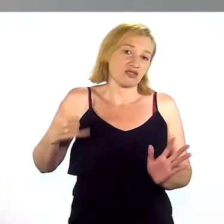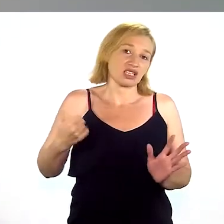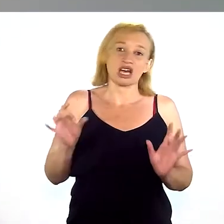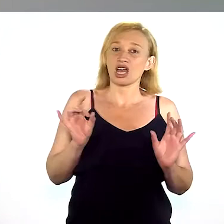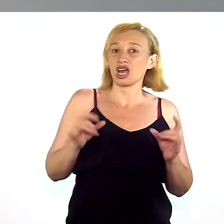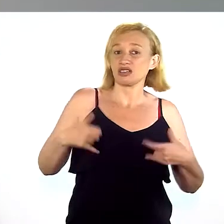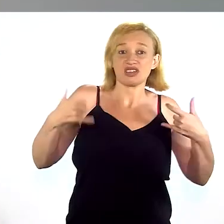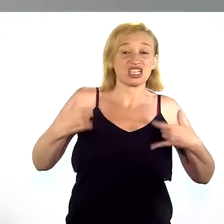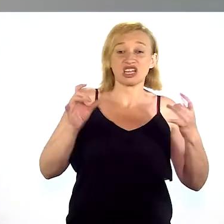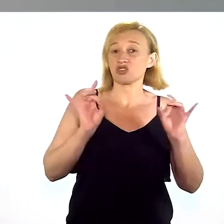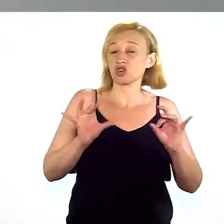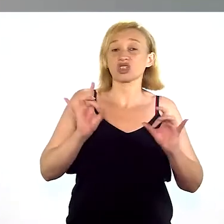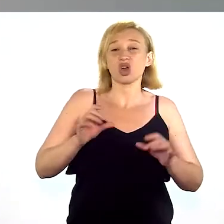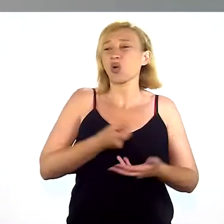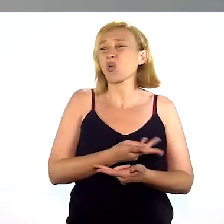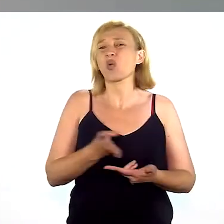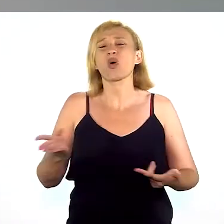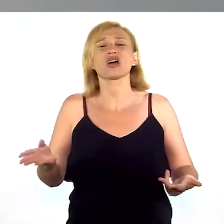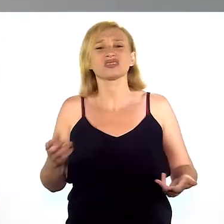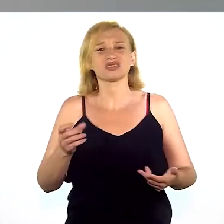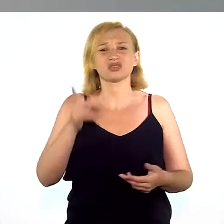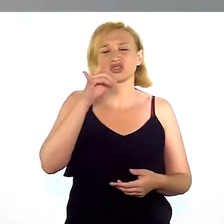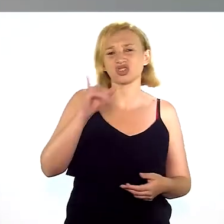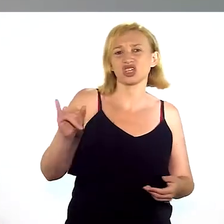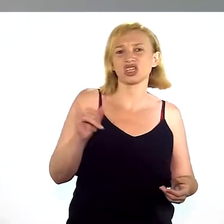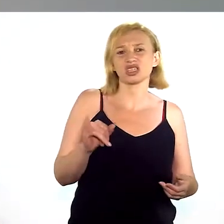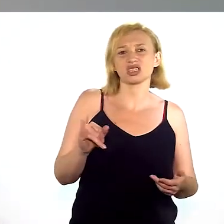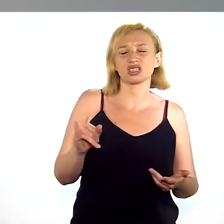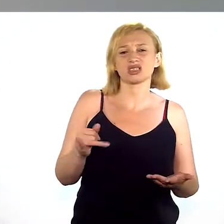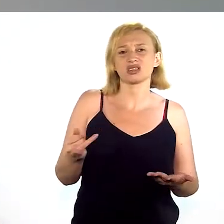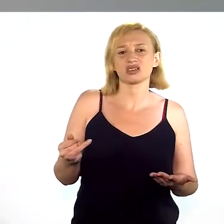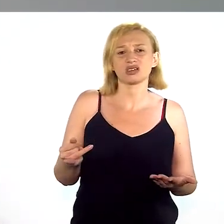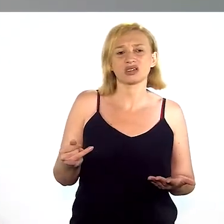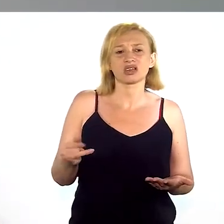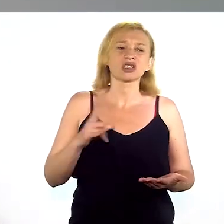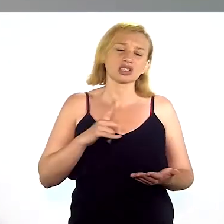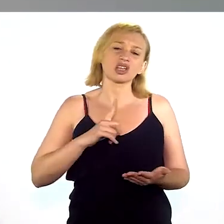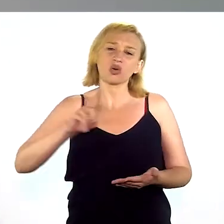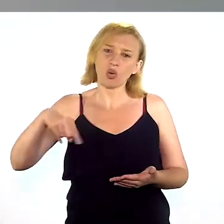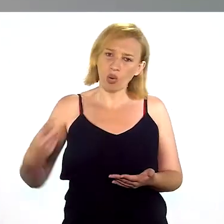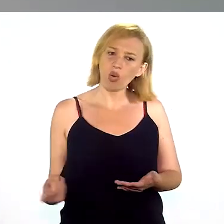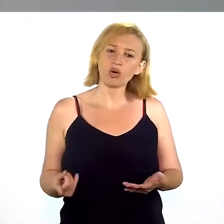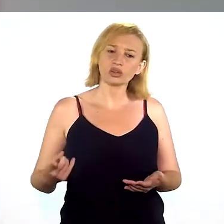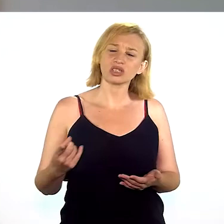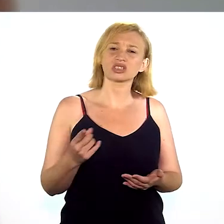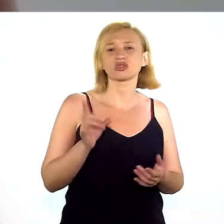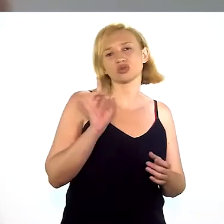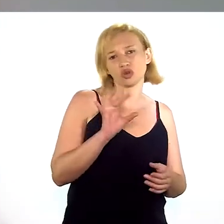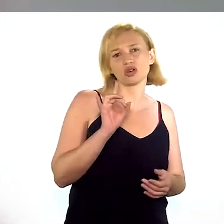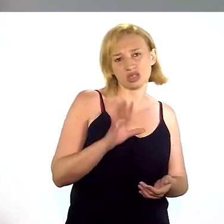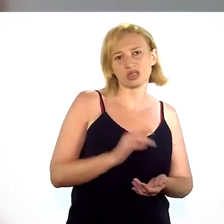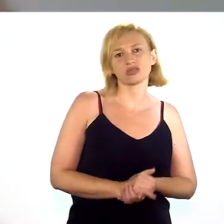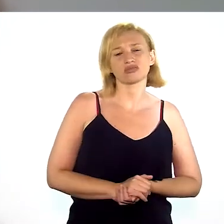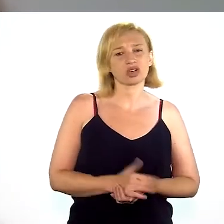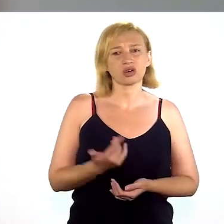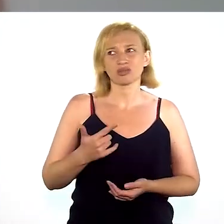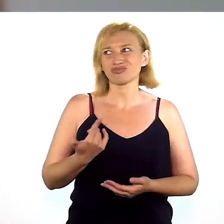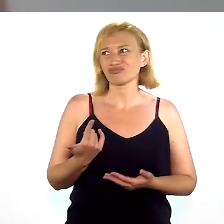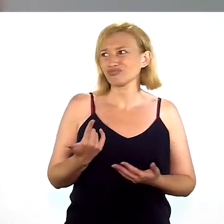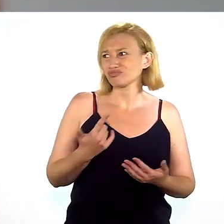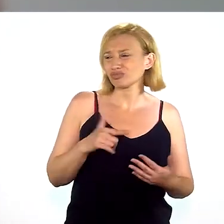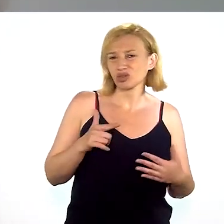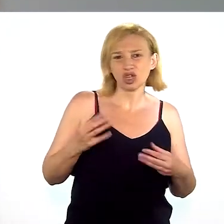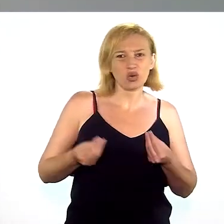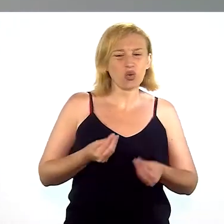sós? Né? Quantas datas marcantes que a gente está cercado de pessoas, tem outras tantas que estão